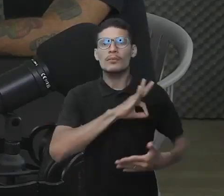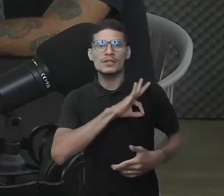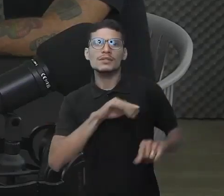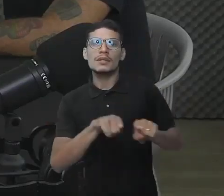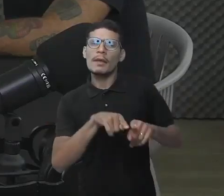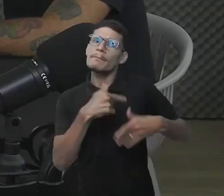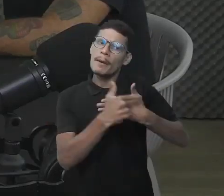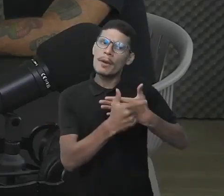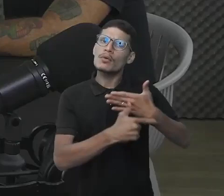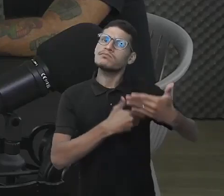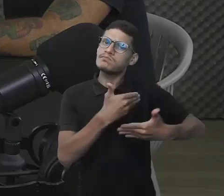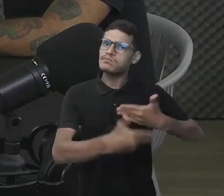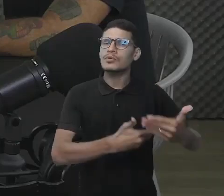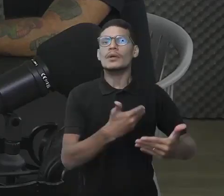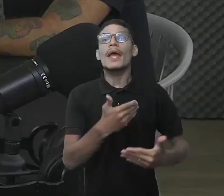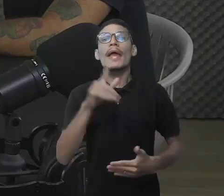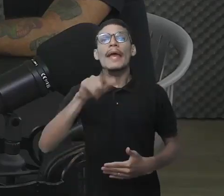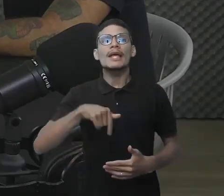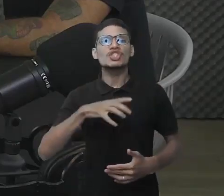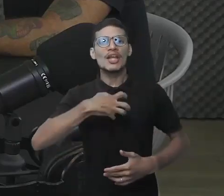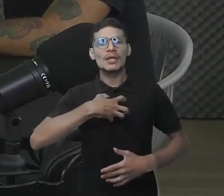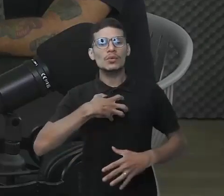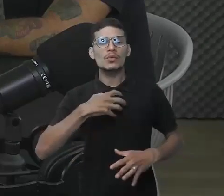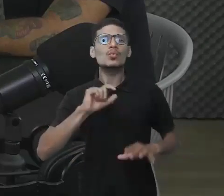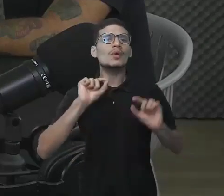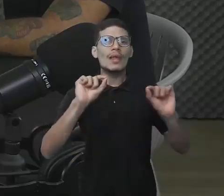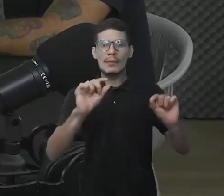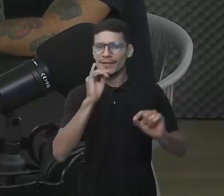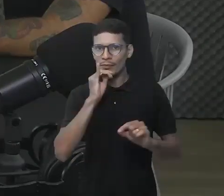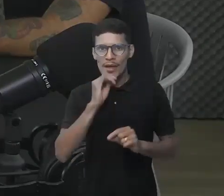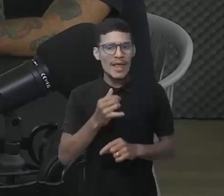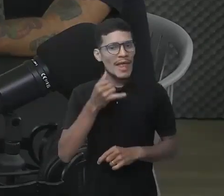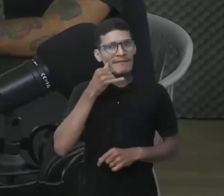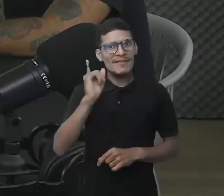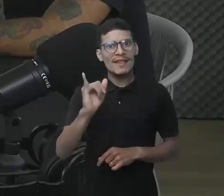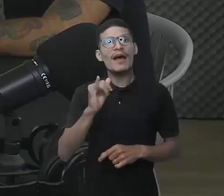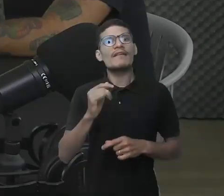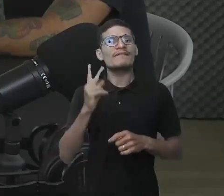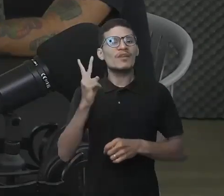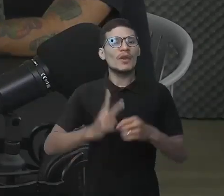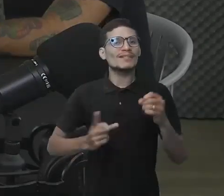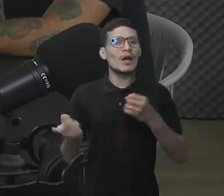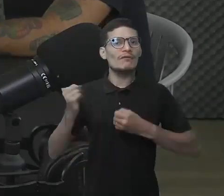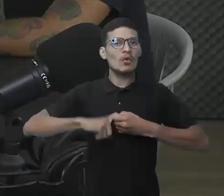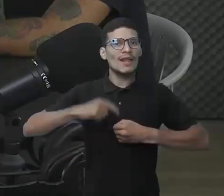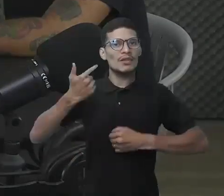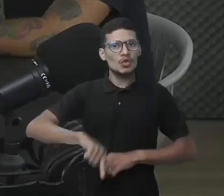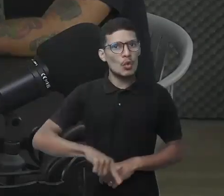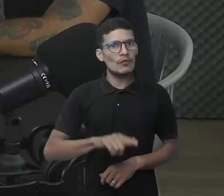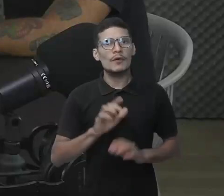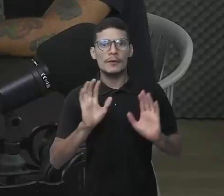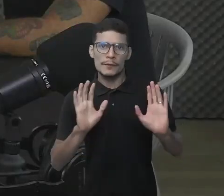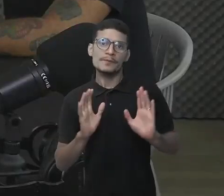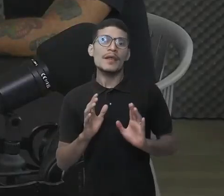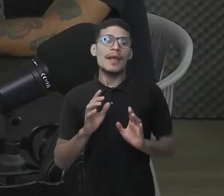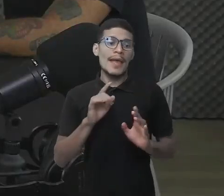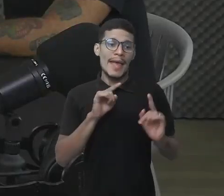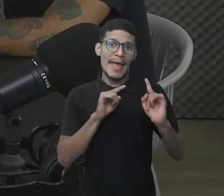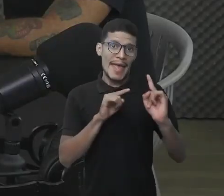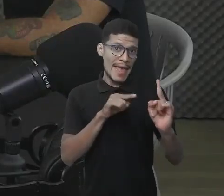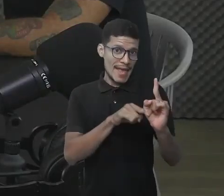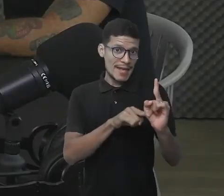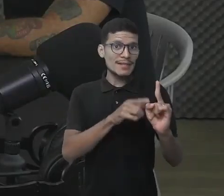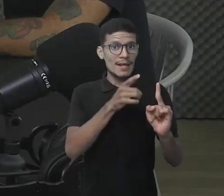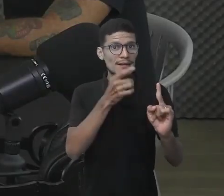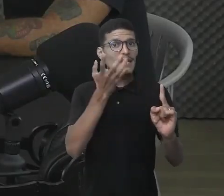da gente resguardar que aquela violência não volte a ocorrer com a criança, que ela se afaste dessa pessoa que está agredindo. Como é que isso vai